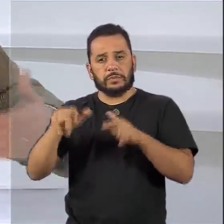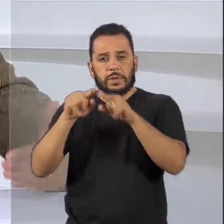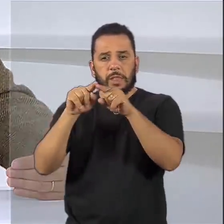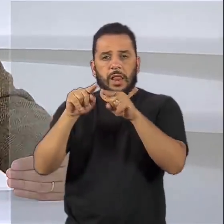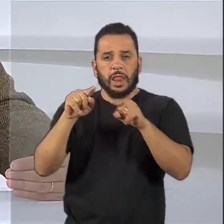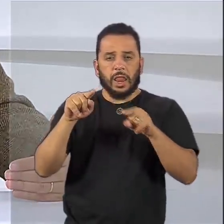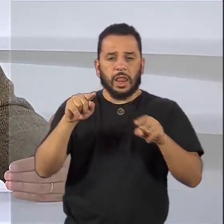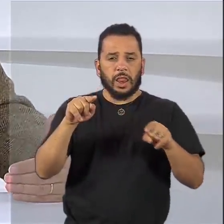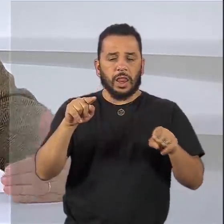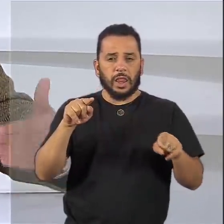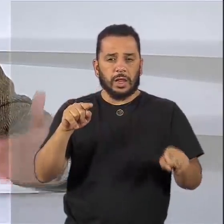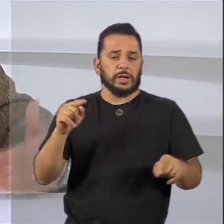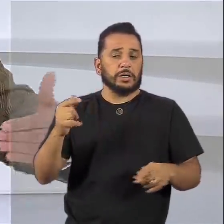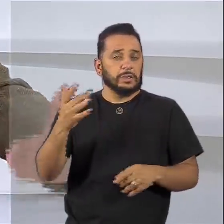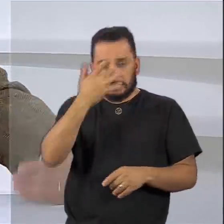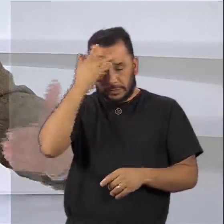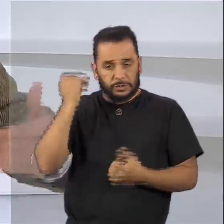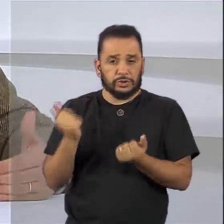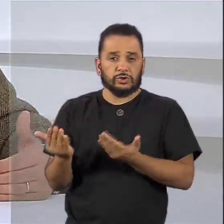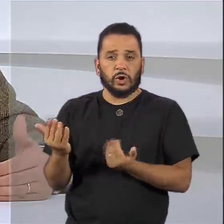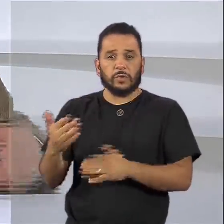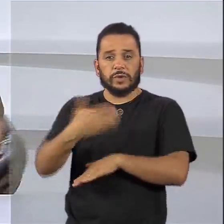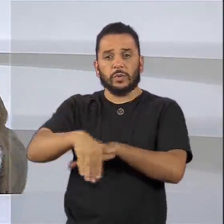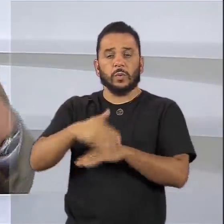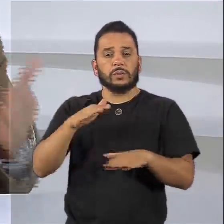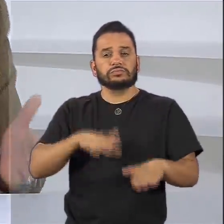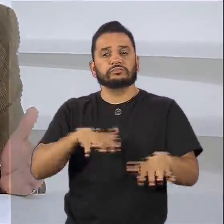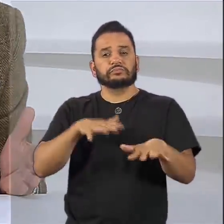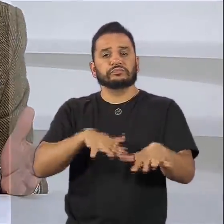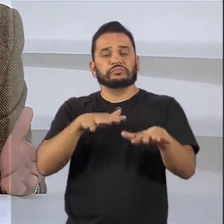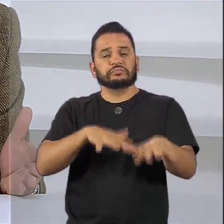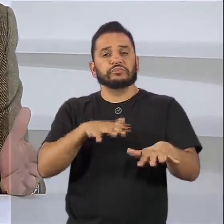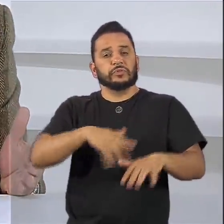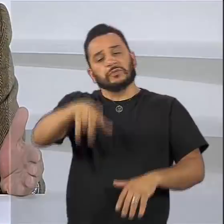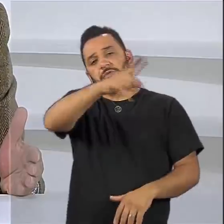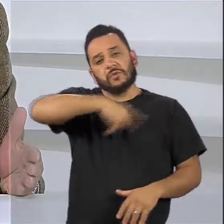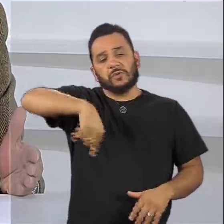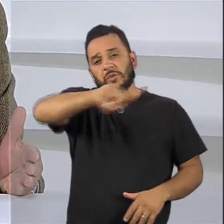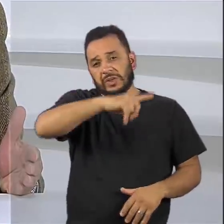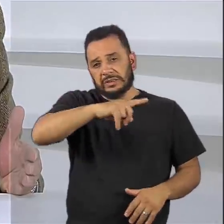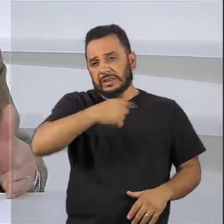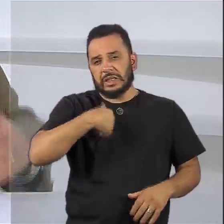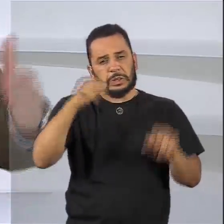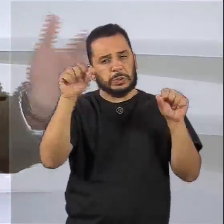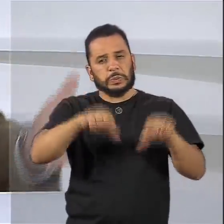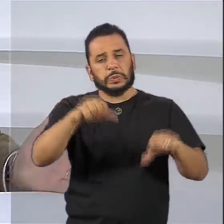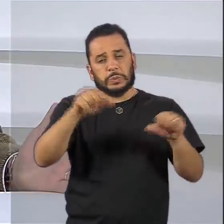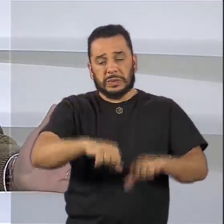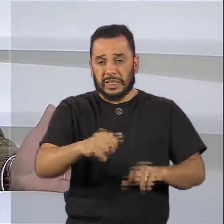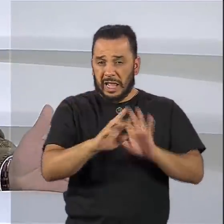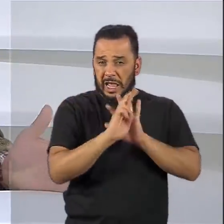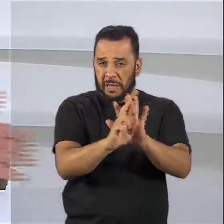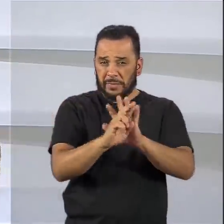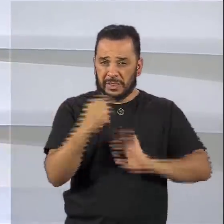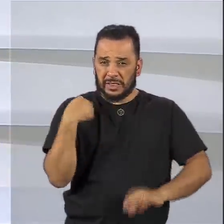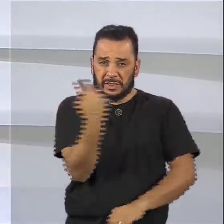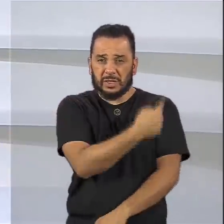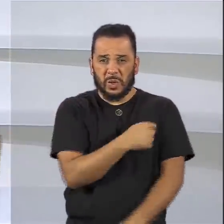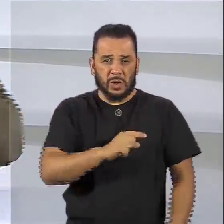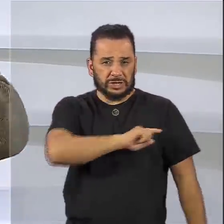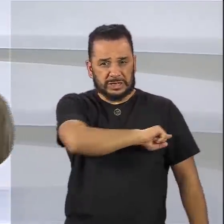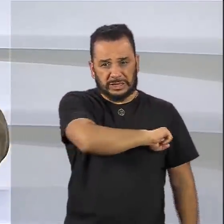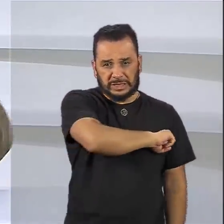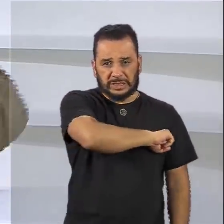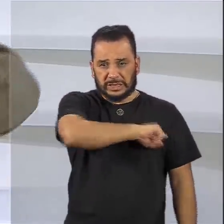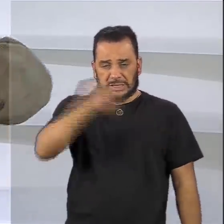aquela garotada que foi para a rua foi basicamente dizer o seguinte: vocês não nos representam, né? Esses políticos não nos representam e